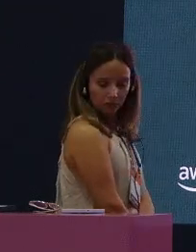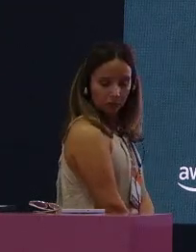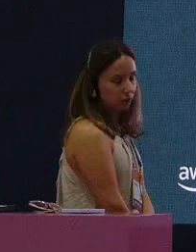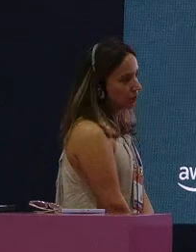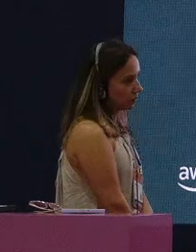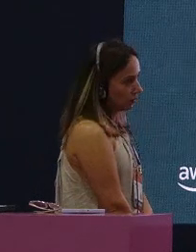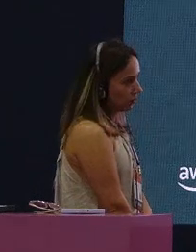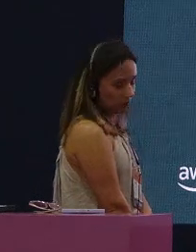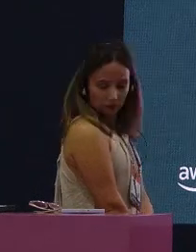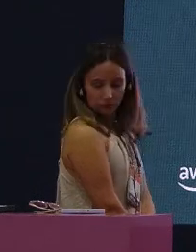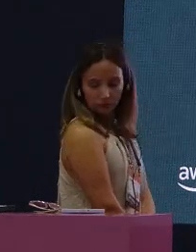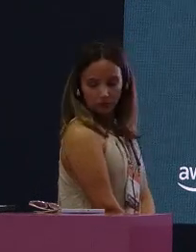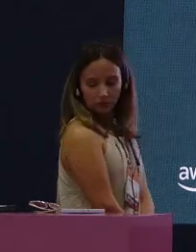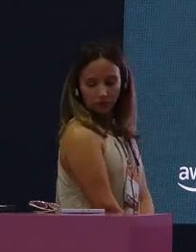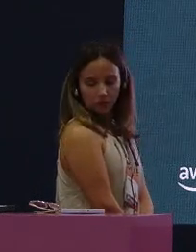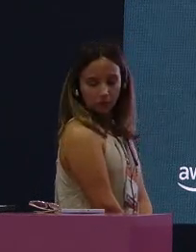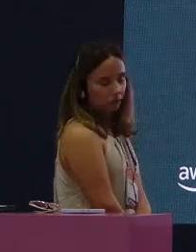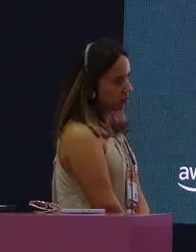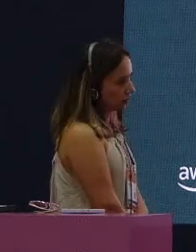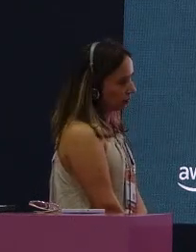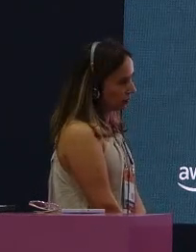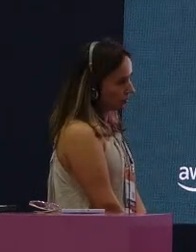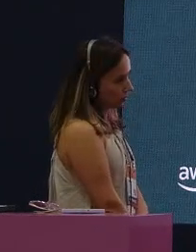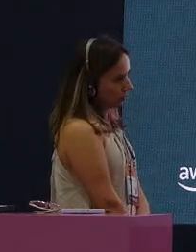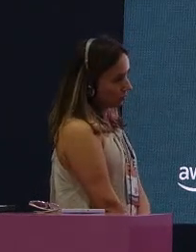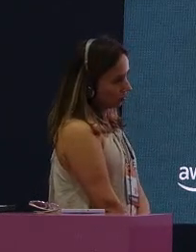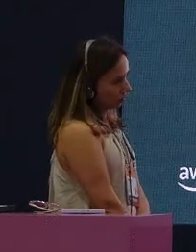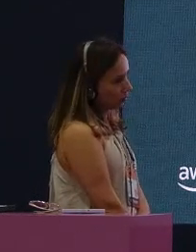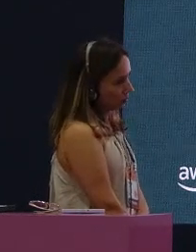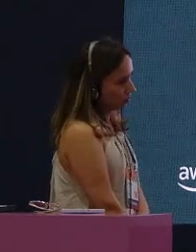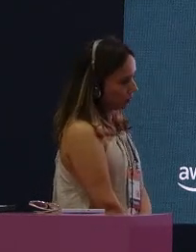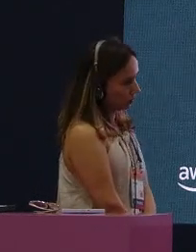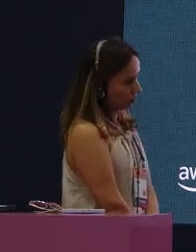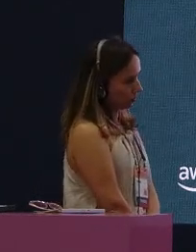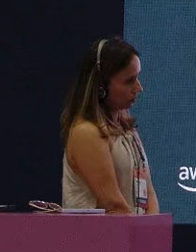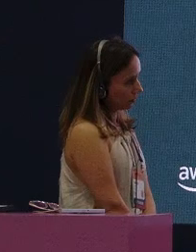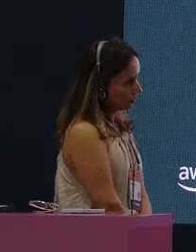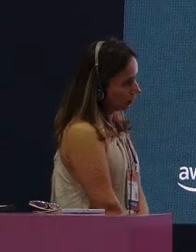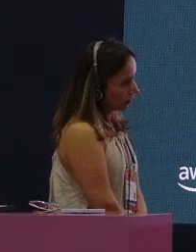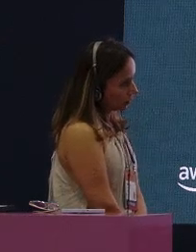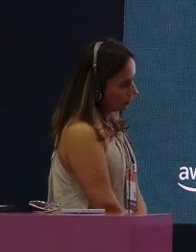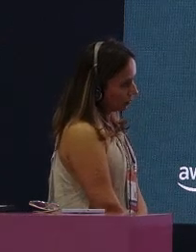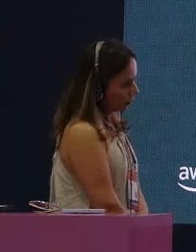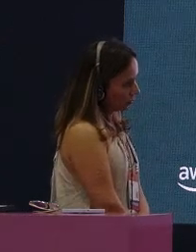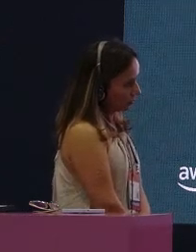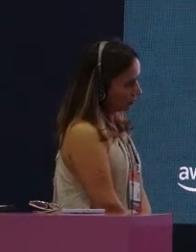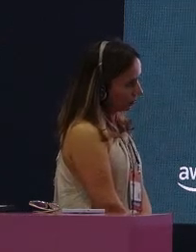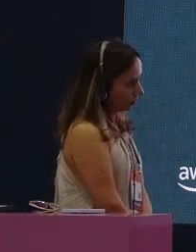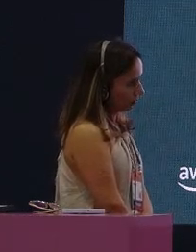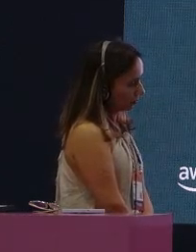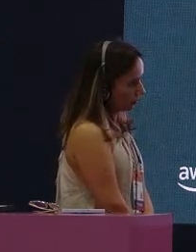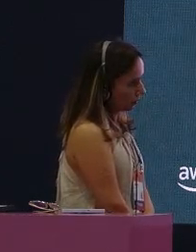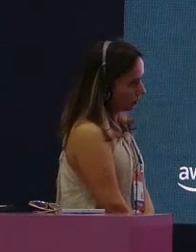tecnicamente, os nossos dados, para catalogar tecnicamente nossos dados, mas não